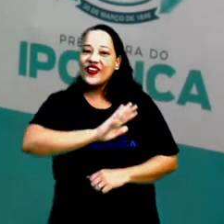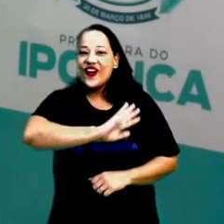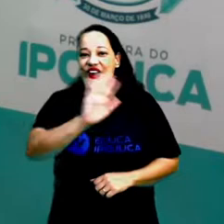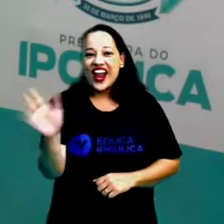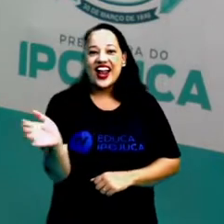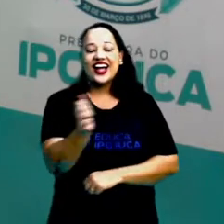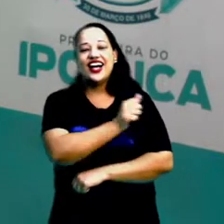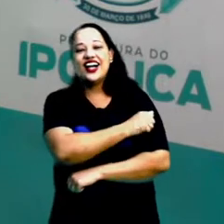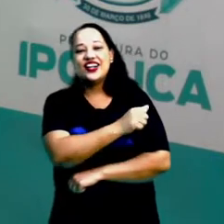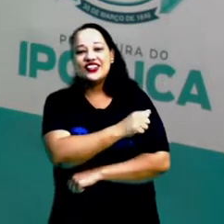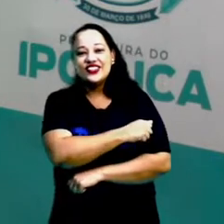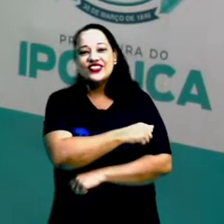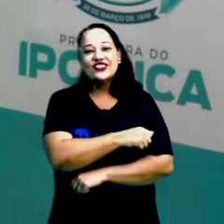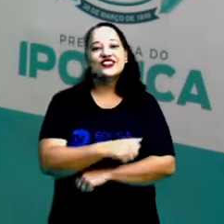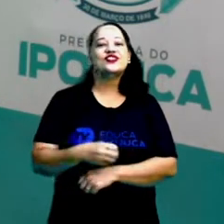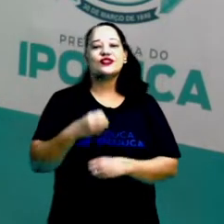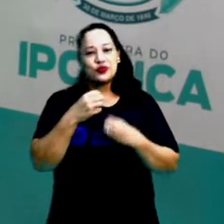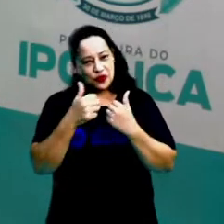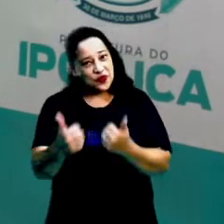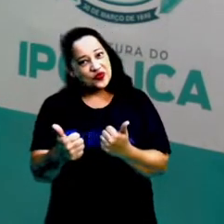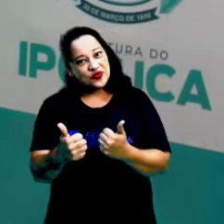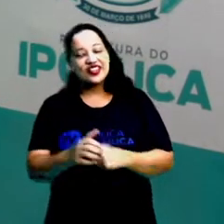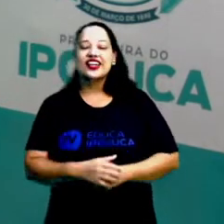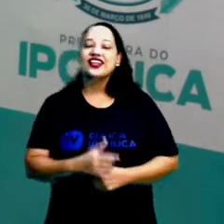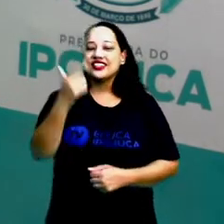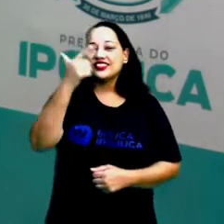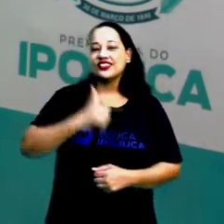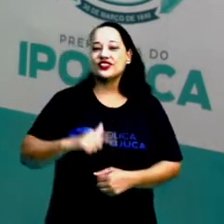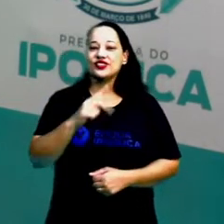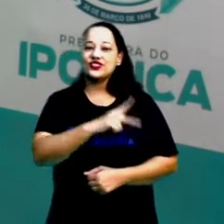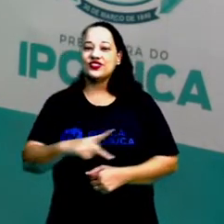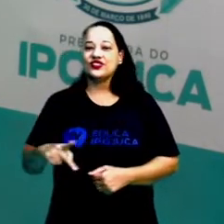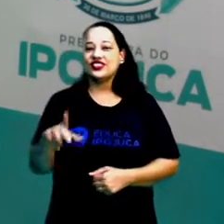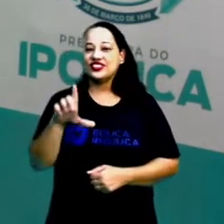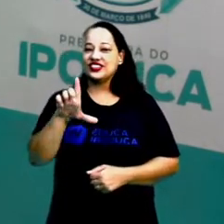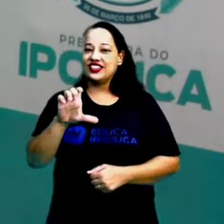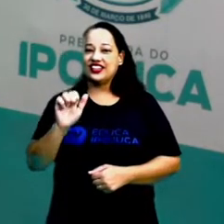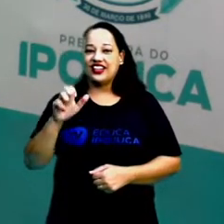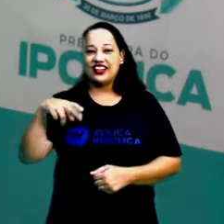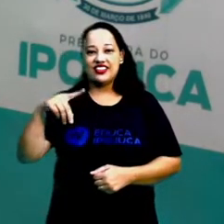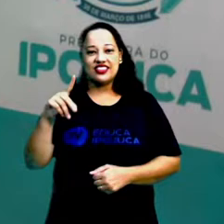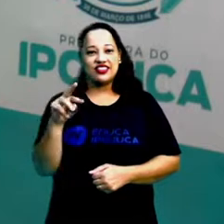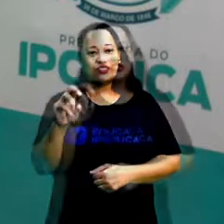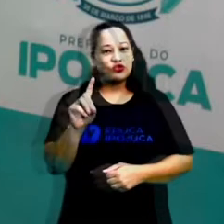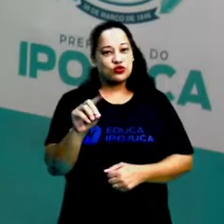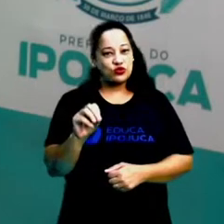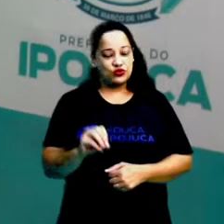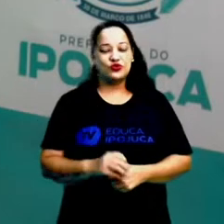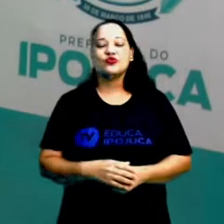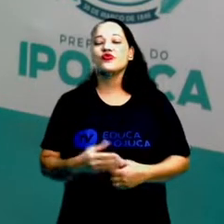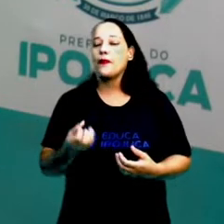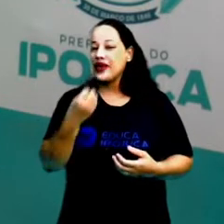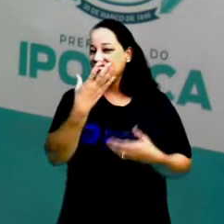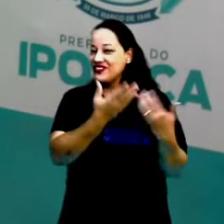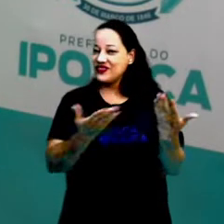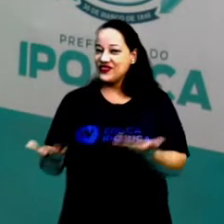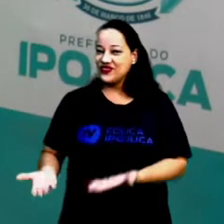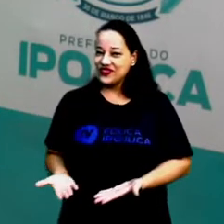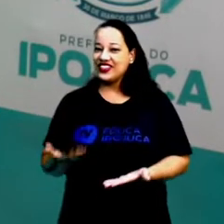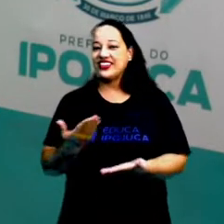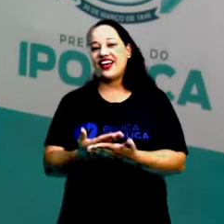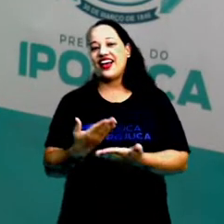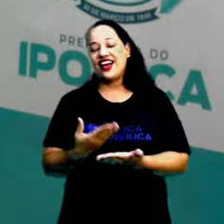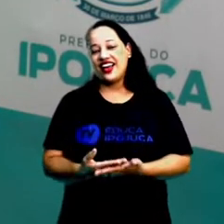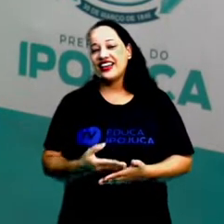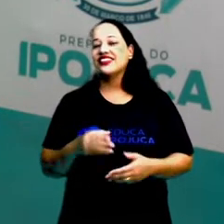Hello students, como vocês estão? Aqui é o Teacher Leandro e sejam bem-vindos a mais uma aula da TV